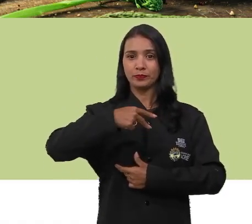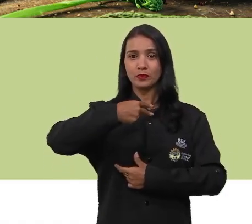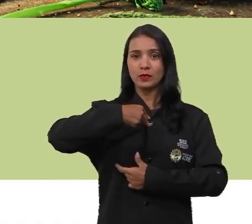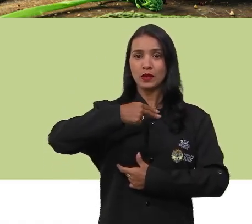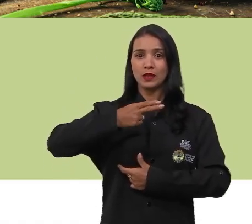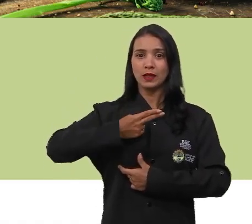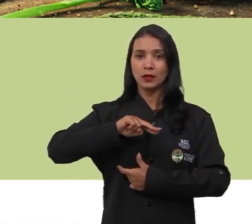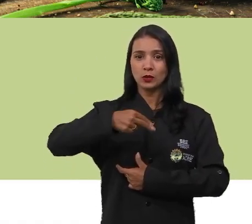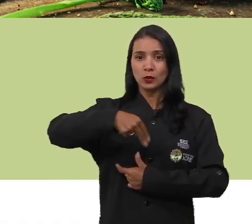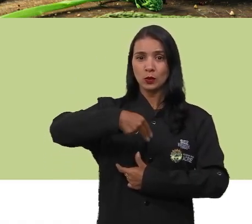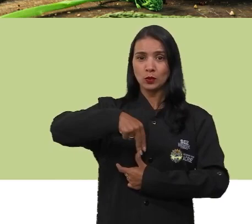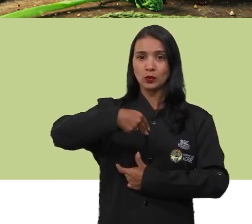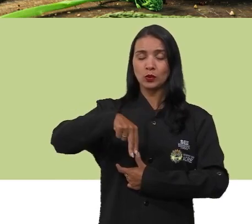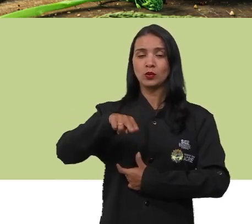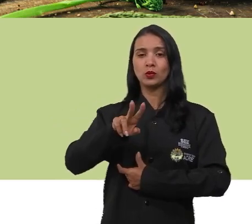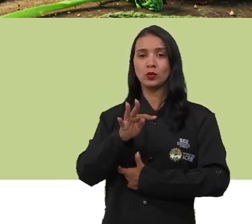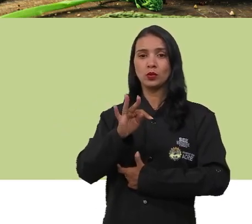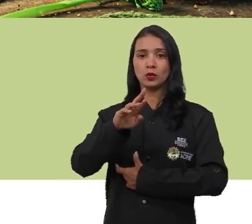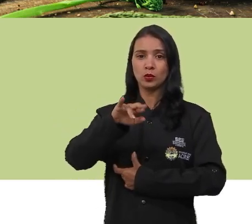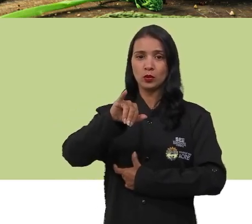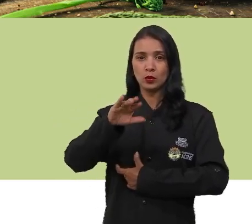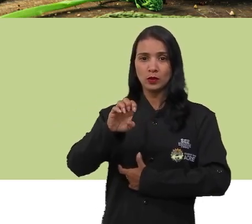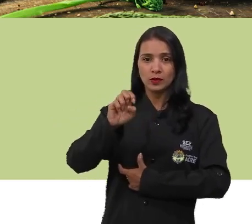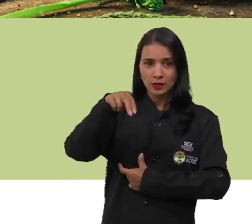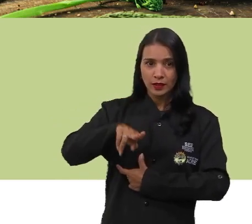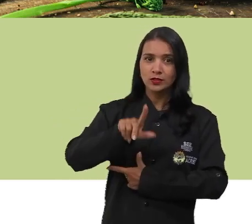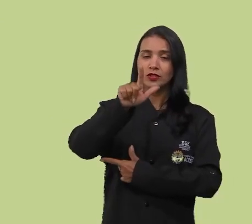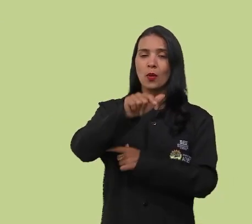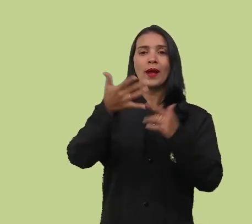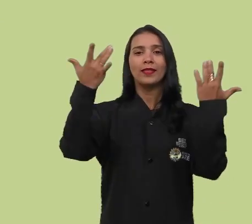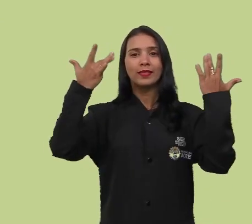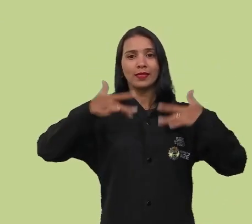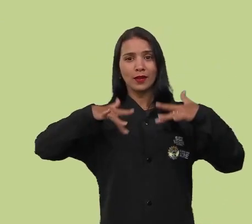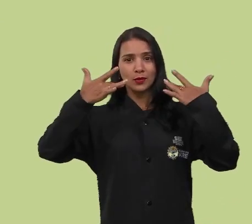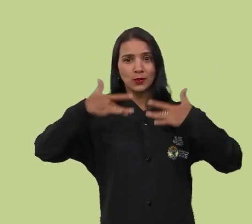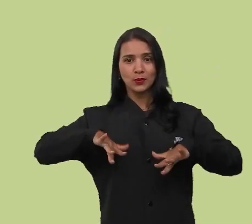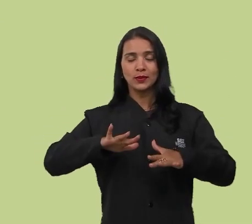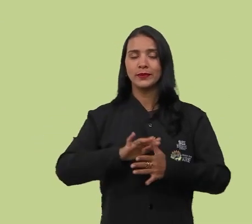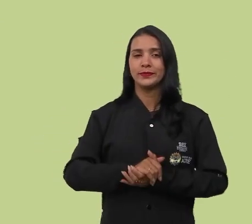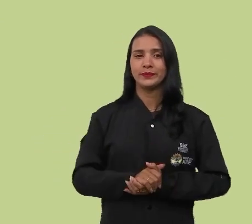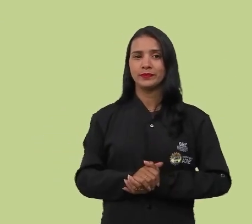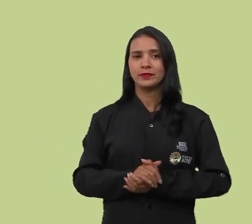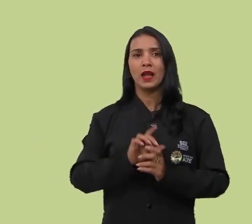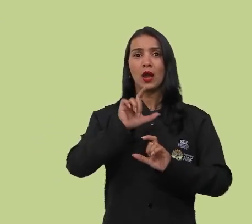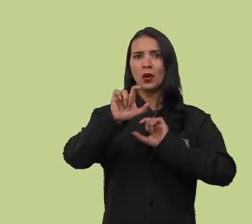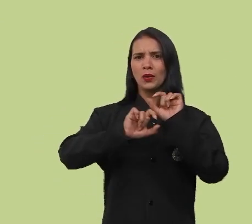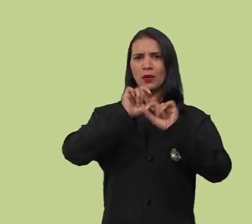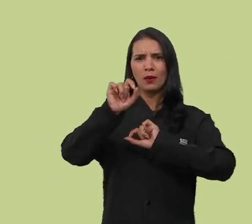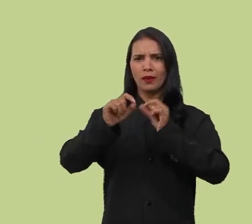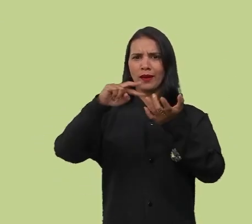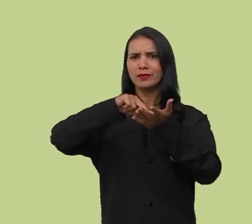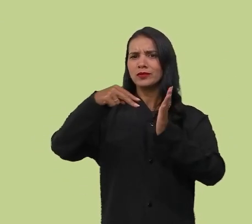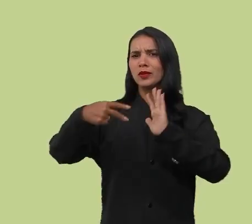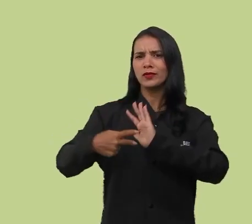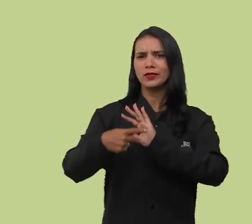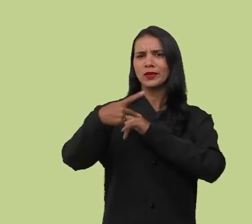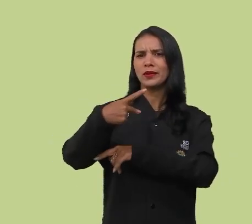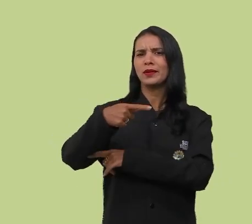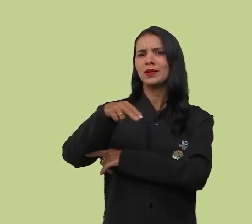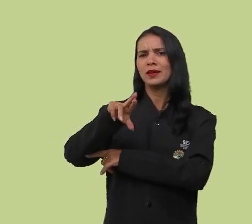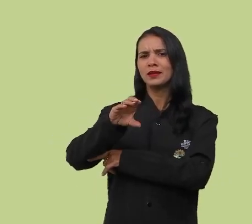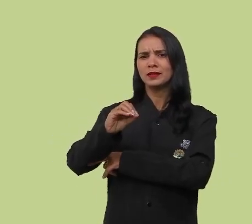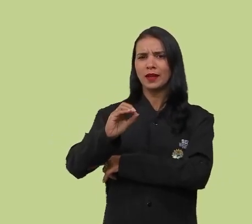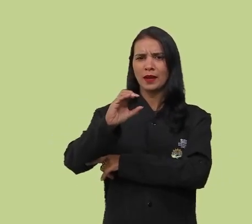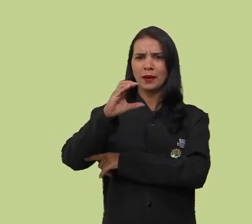e fibras. Então, esse é o alimento in natura, tá, gente? E o que é um alimento processado? Né, então, são